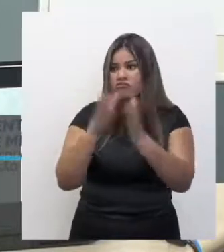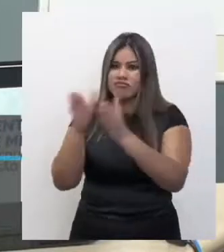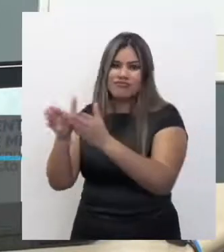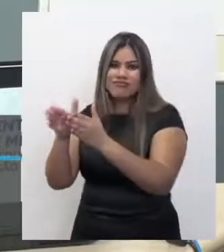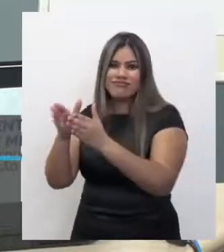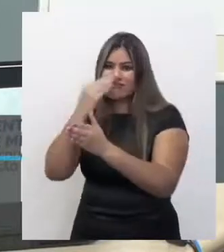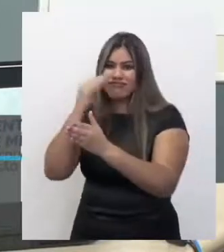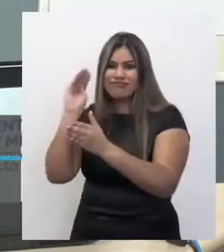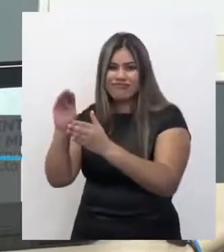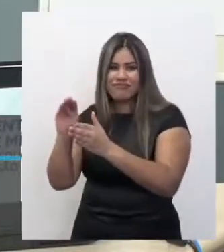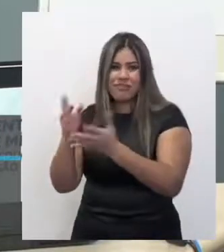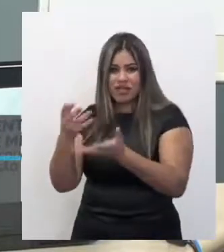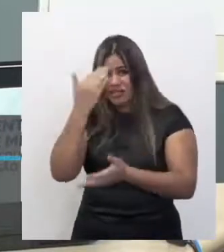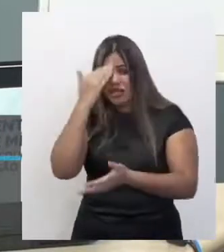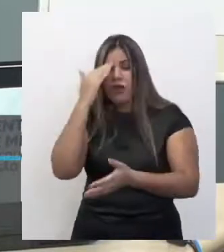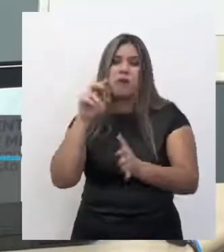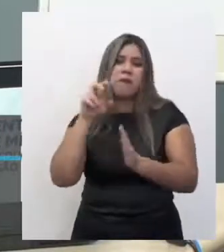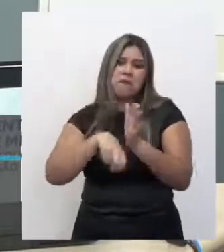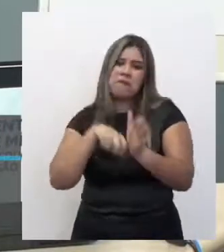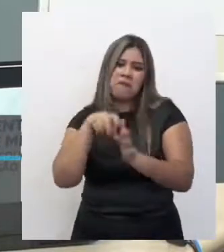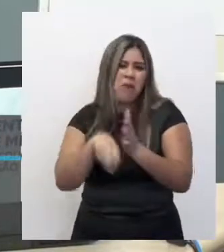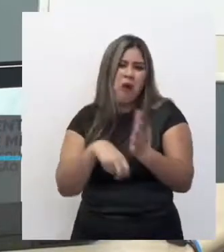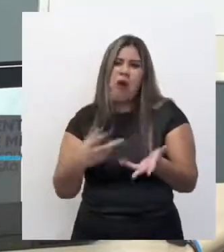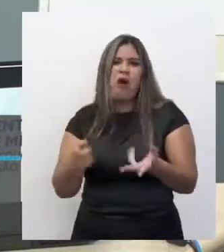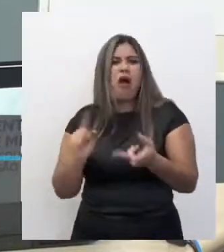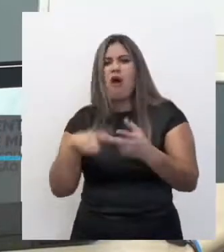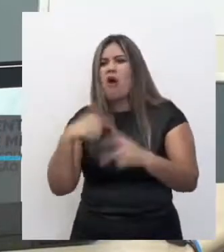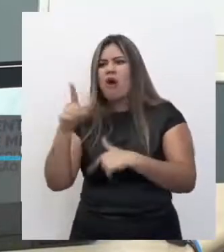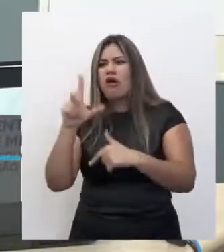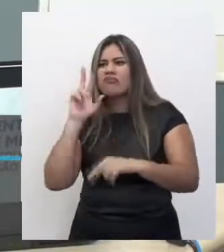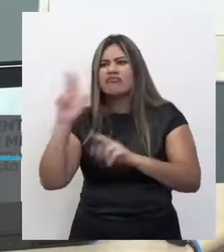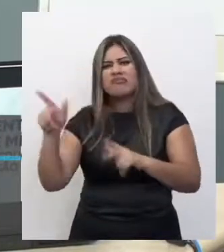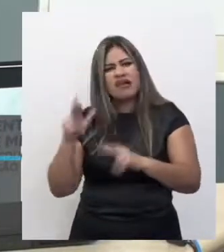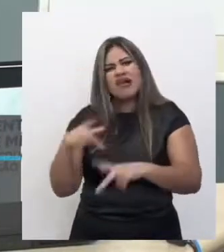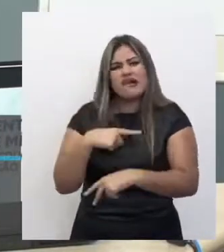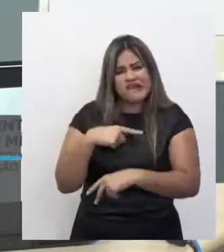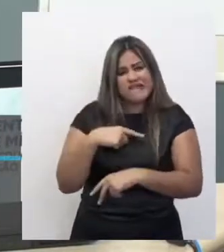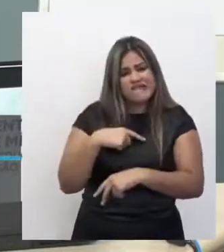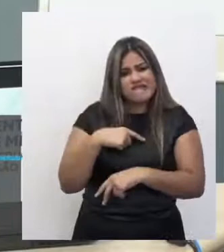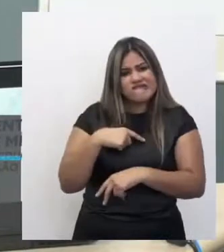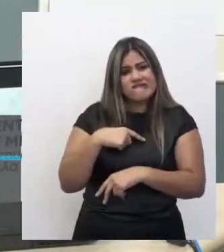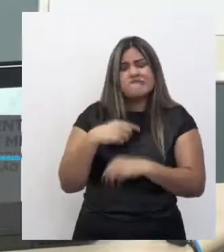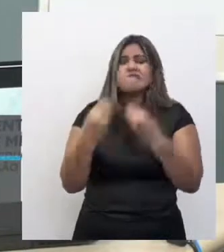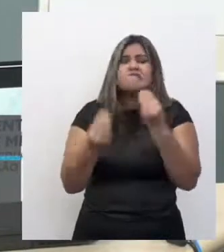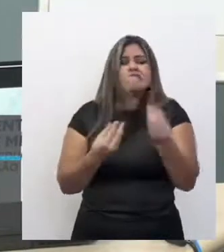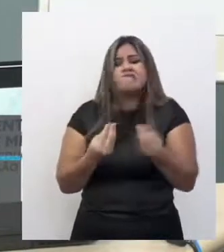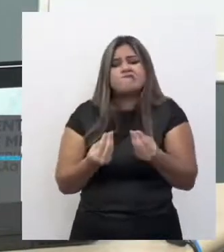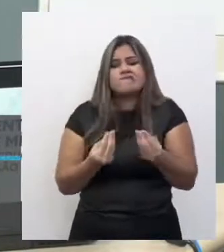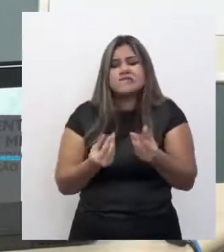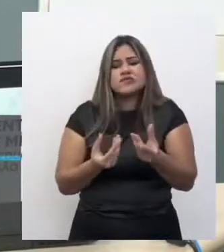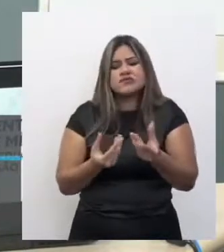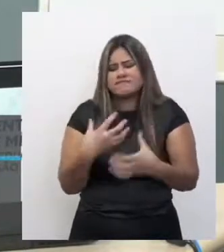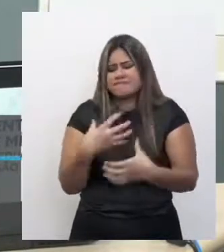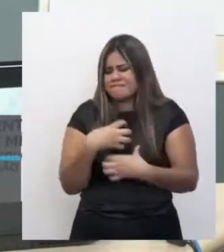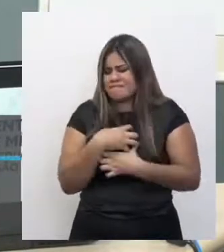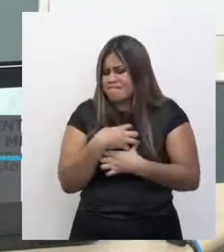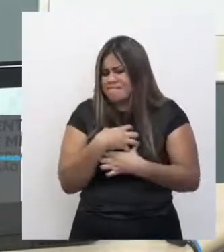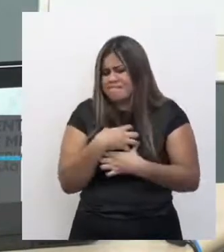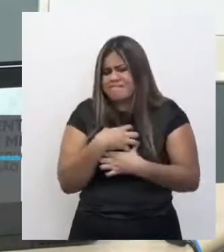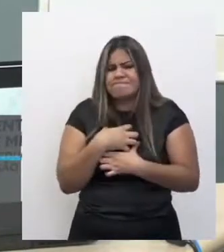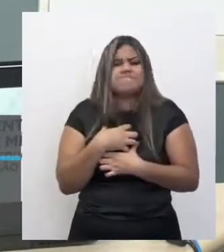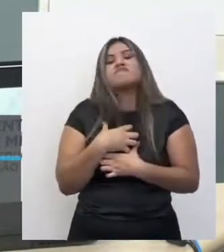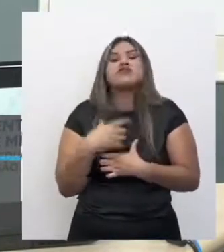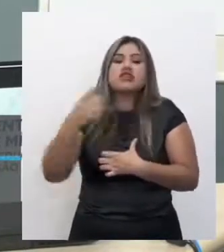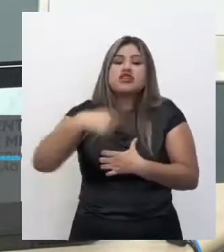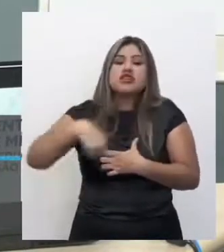que está na cadeira de rodas ou que aparenta ser diferente. Sabe o que é esse sentimento que muitas vezes a